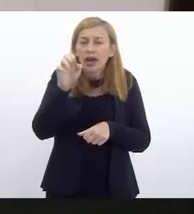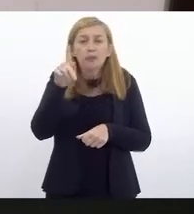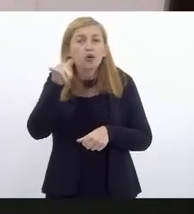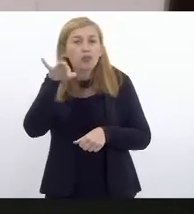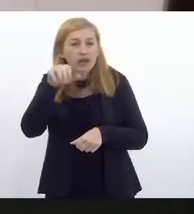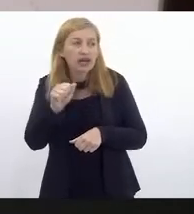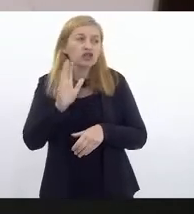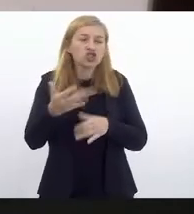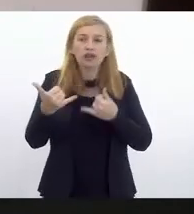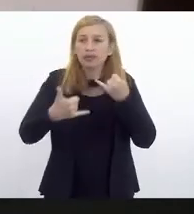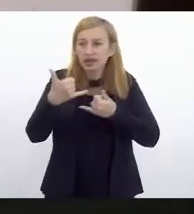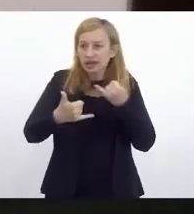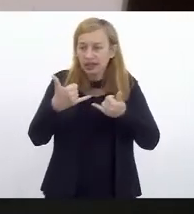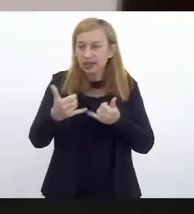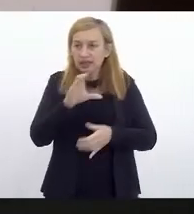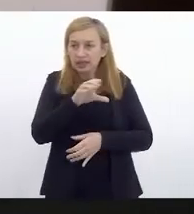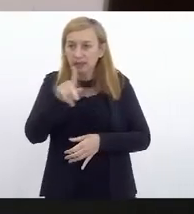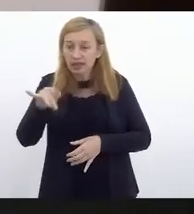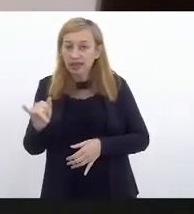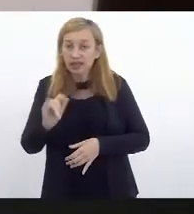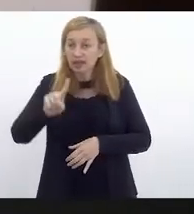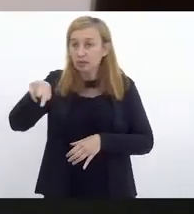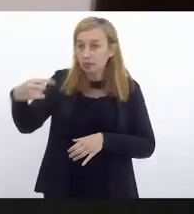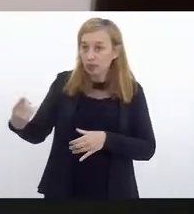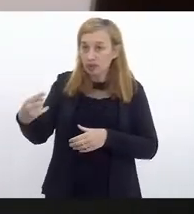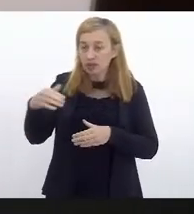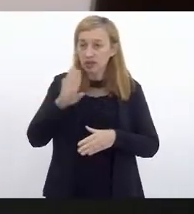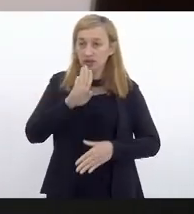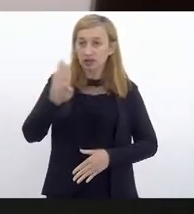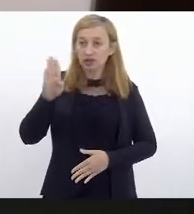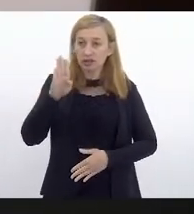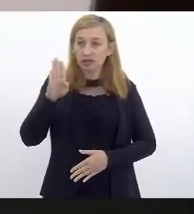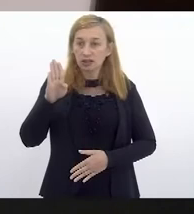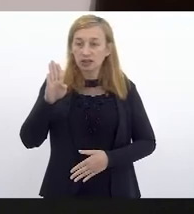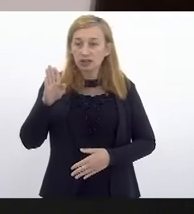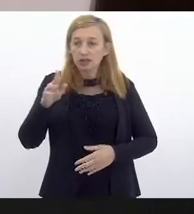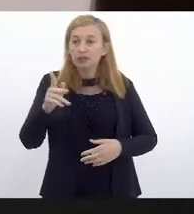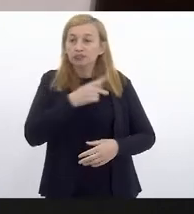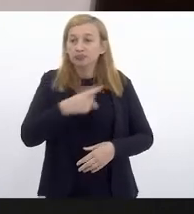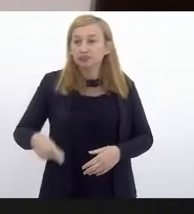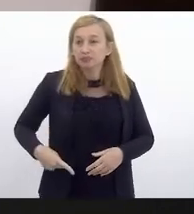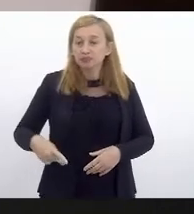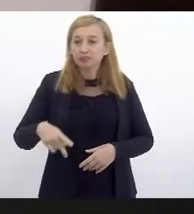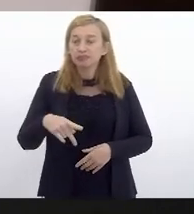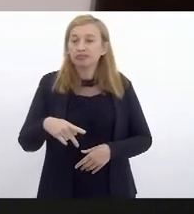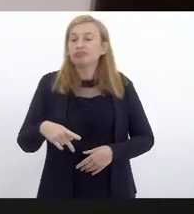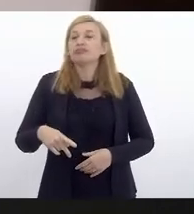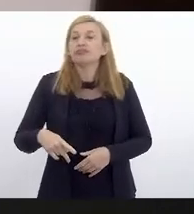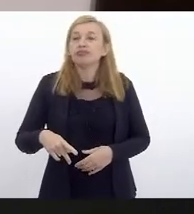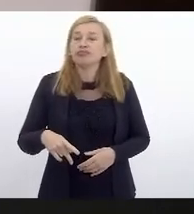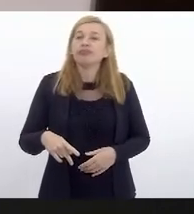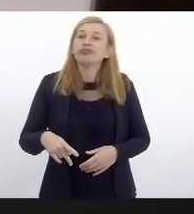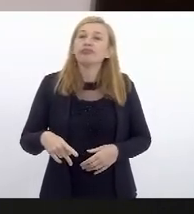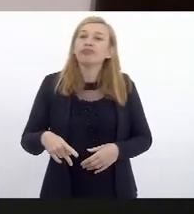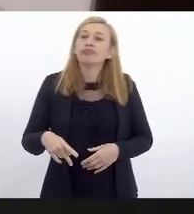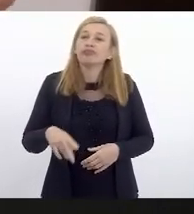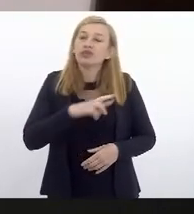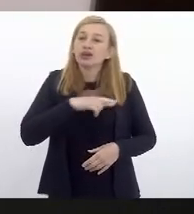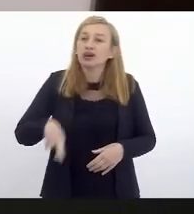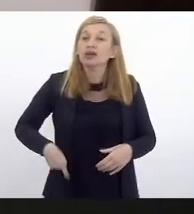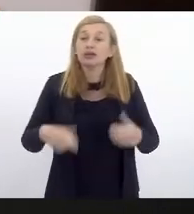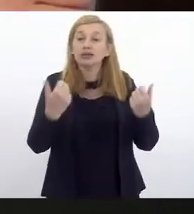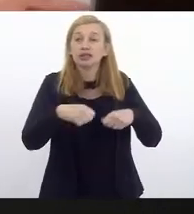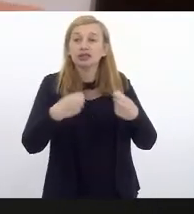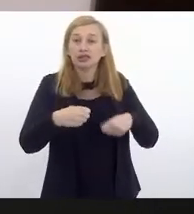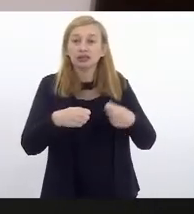CPI que o próximo às candidaturas à presidência da República tinha que apresentar à sociedade quem é o candidato a presidente da Petrobras.